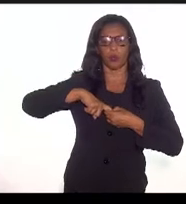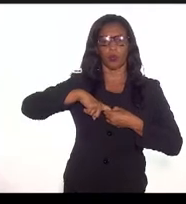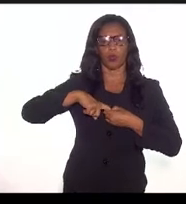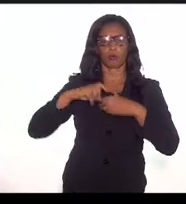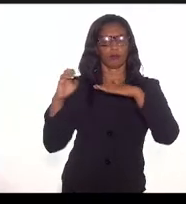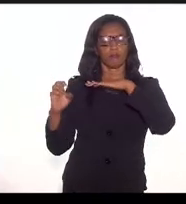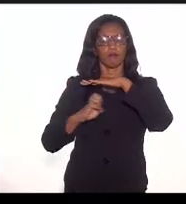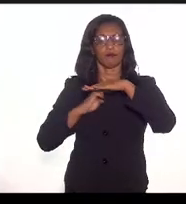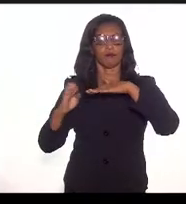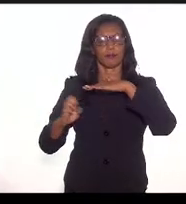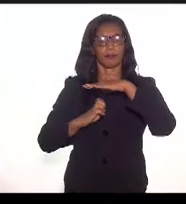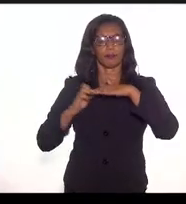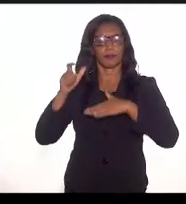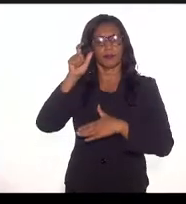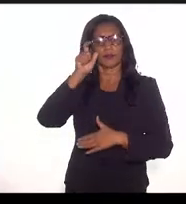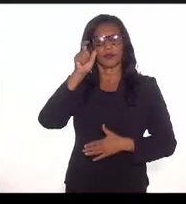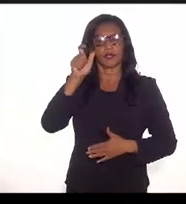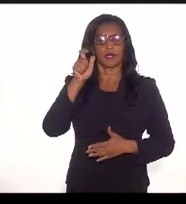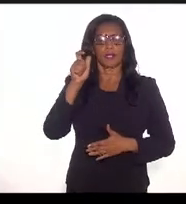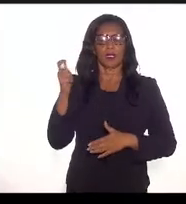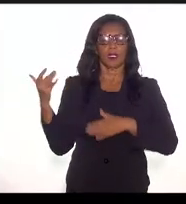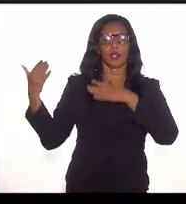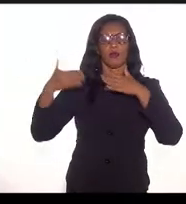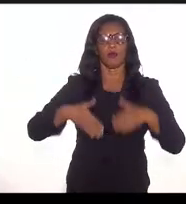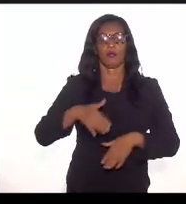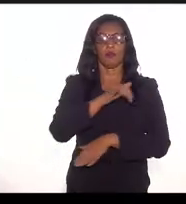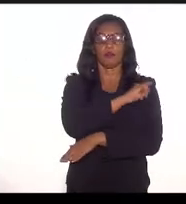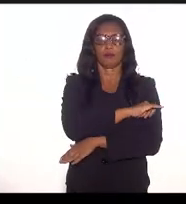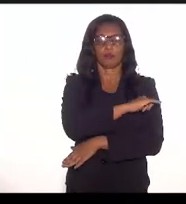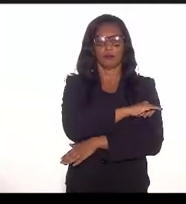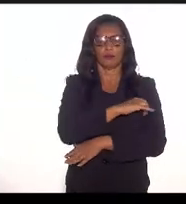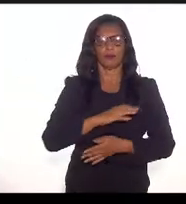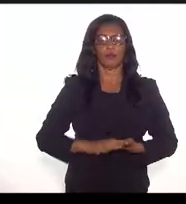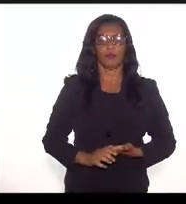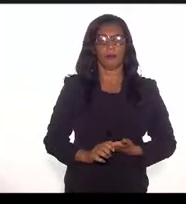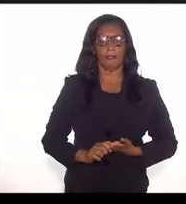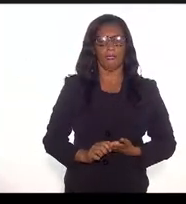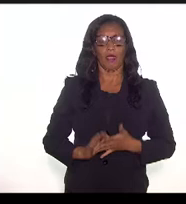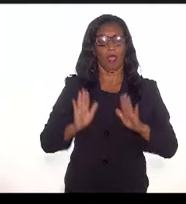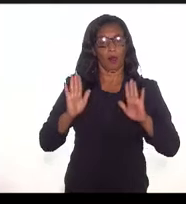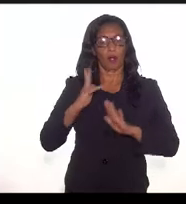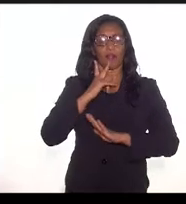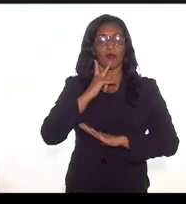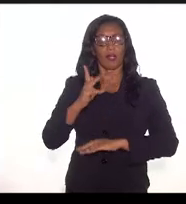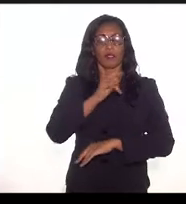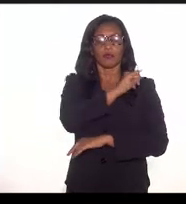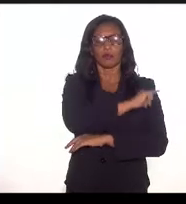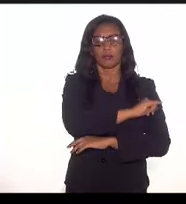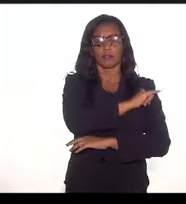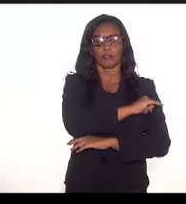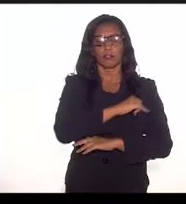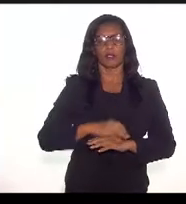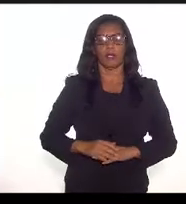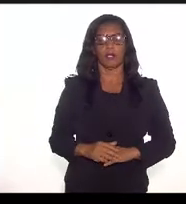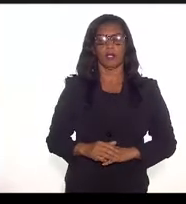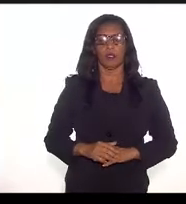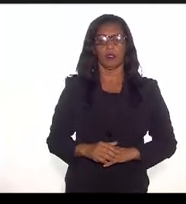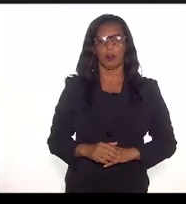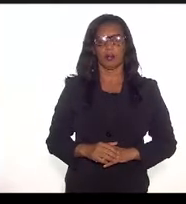das empresas interessadas em vir para o Rio de Janeiro. Eu gosto sempre de destacar o Rio de Janeiro, é um